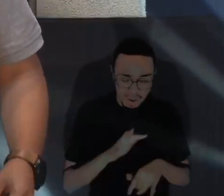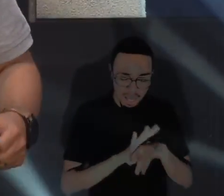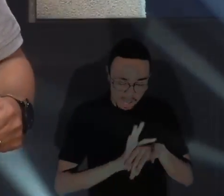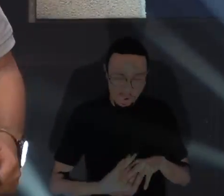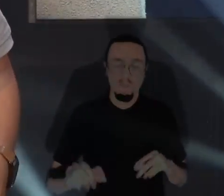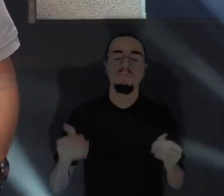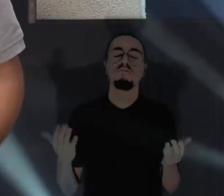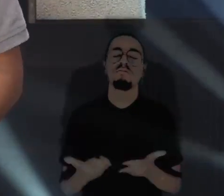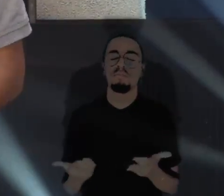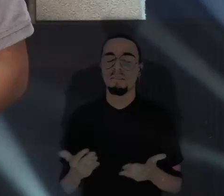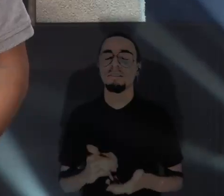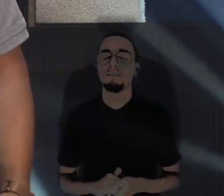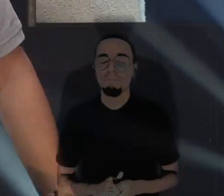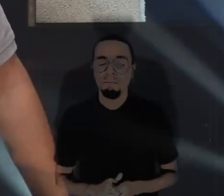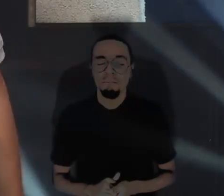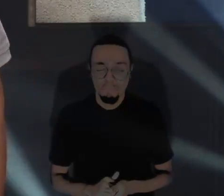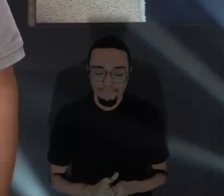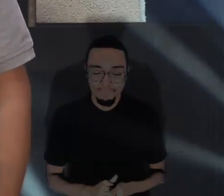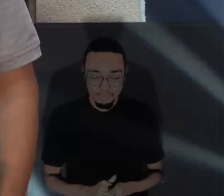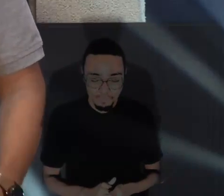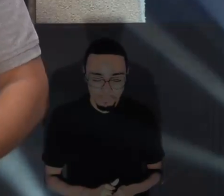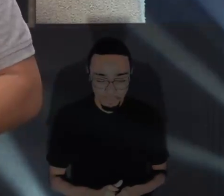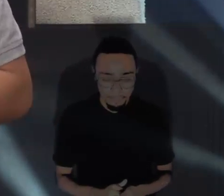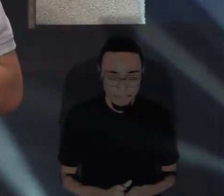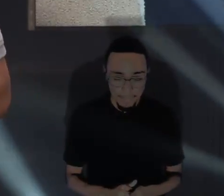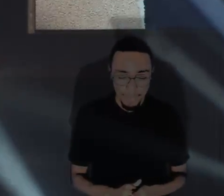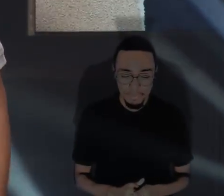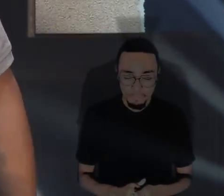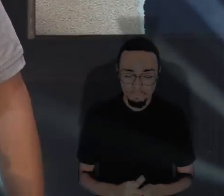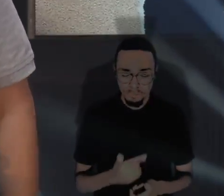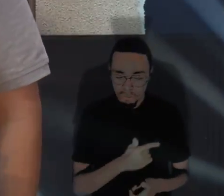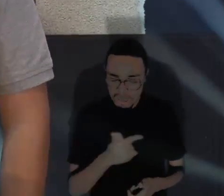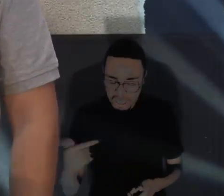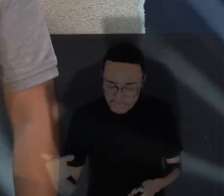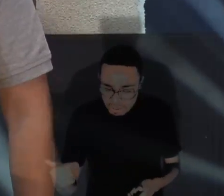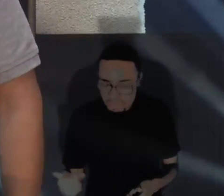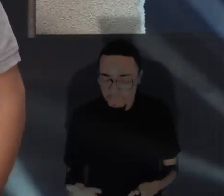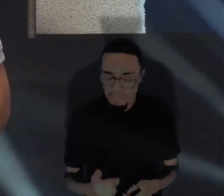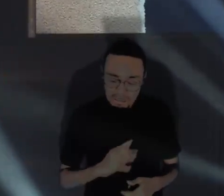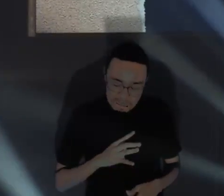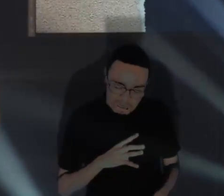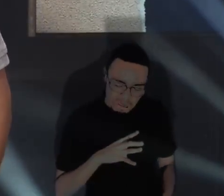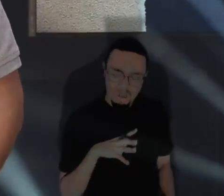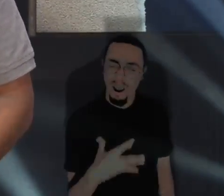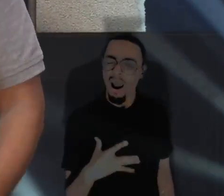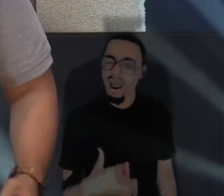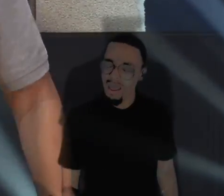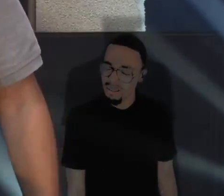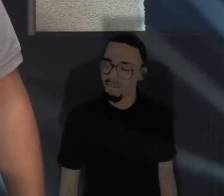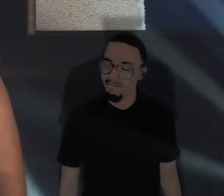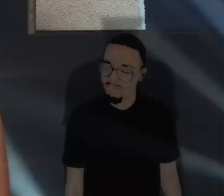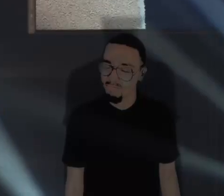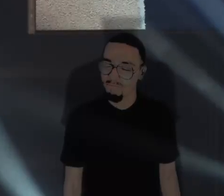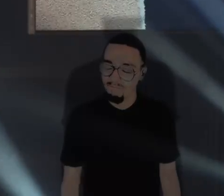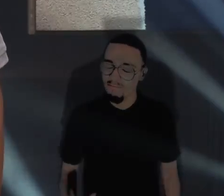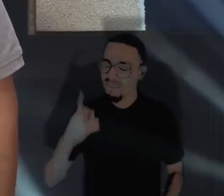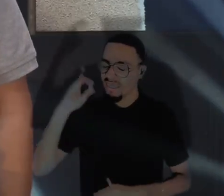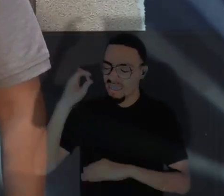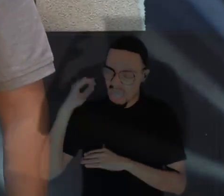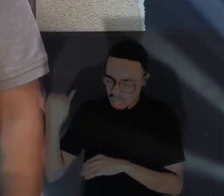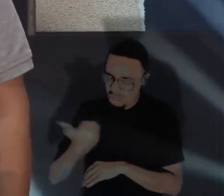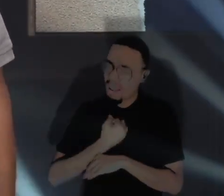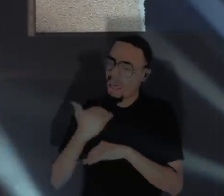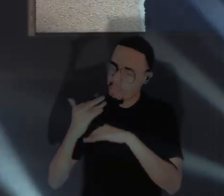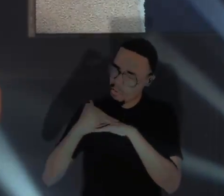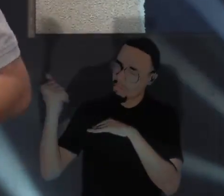para uma semana de alargar, uma semana de coragem, uma semana onde o meu chamado vai estar em